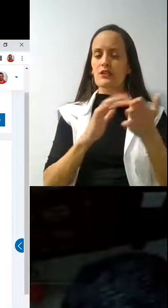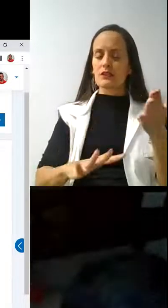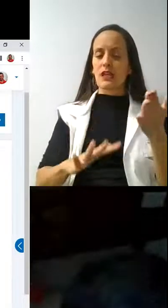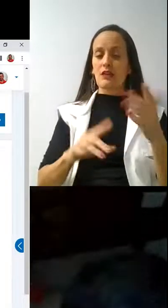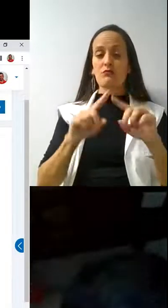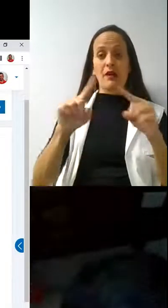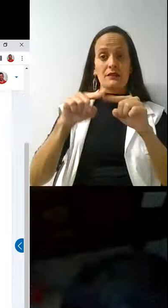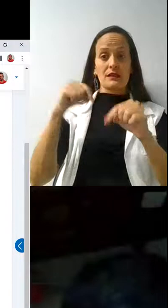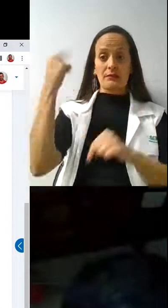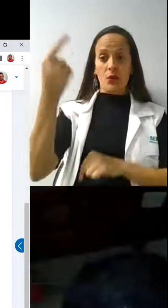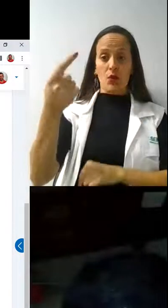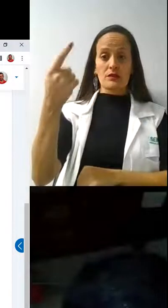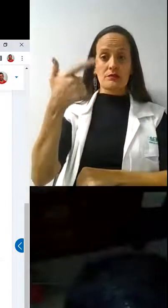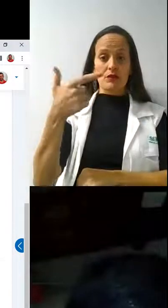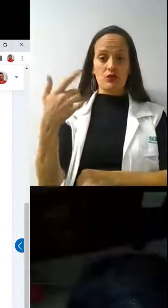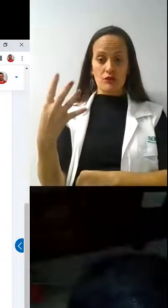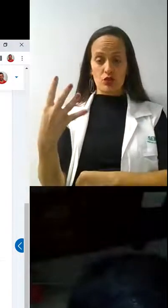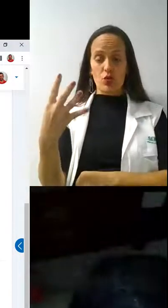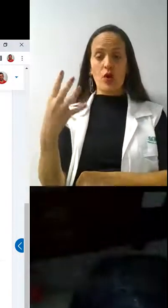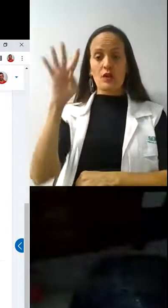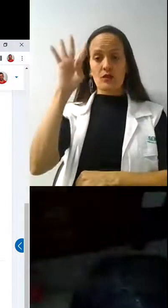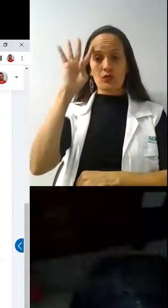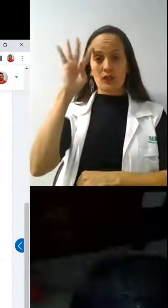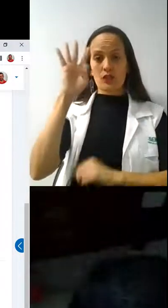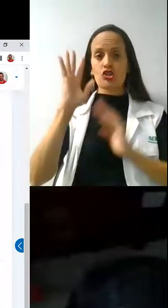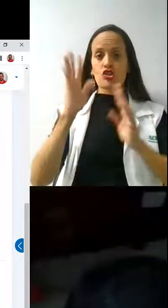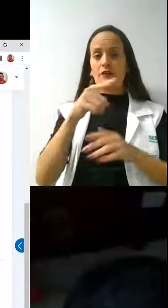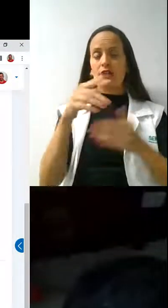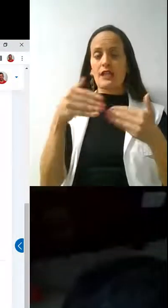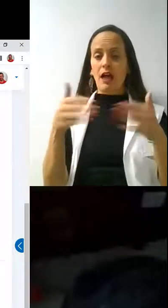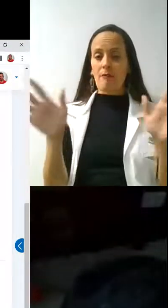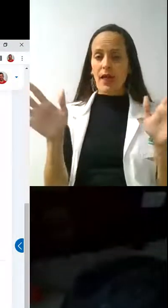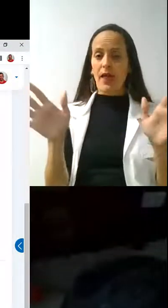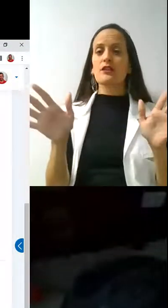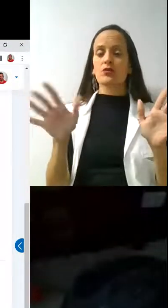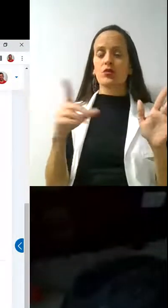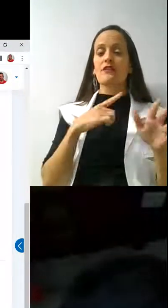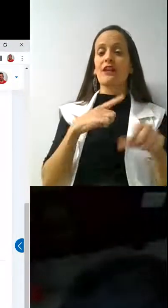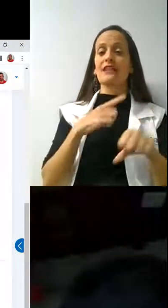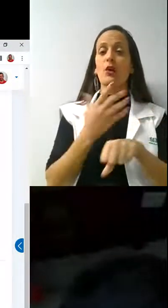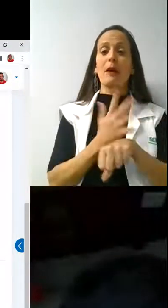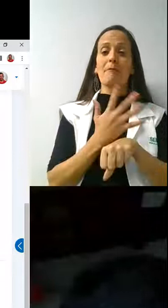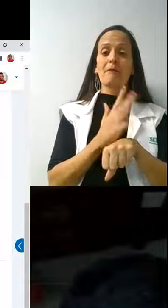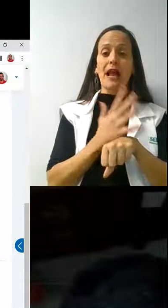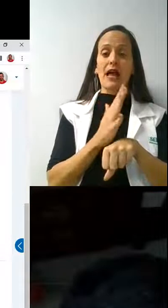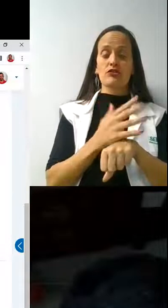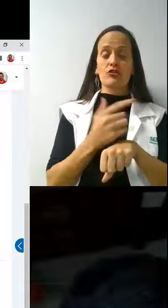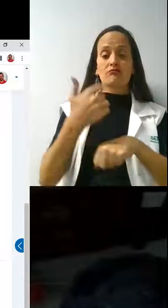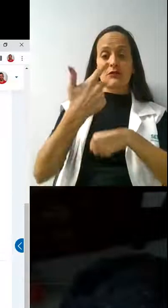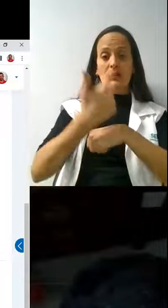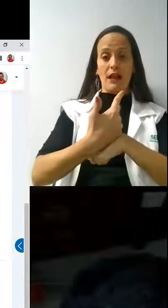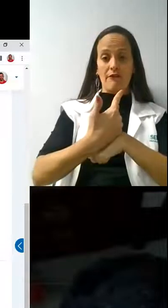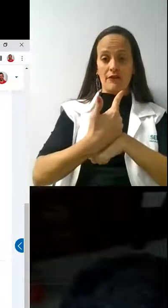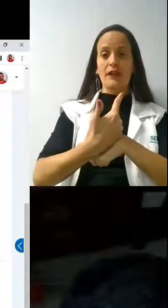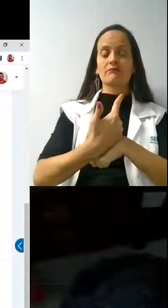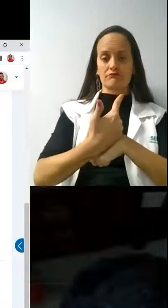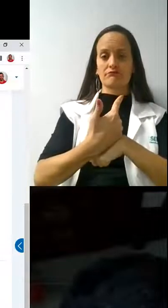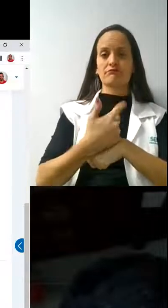que é quarta-feira, já vai estar disponível aqui para vocês um vídeo de uma prática que eu gravei lá em campo para